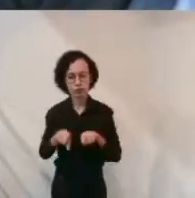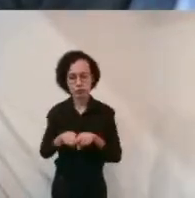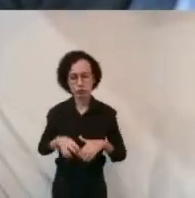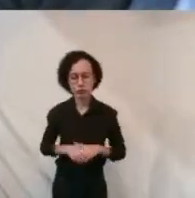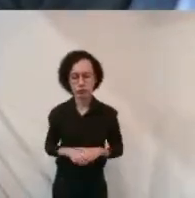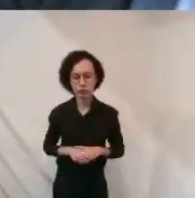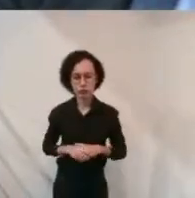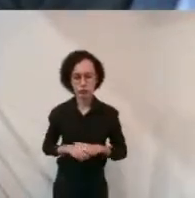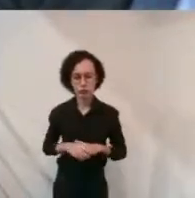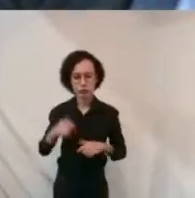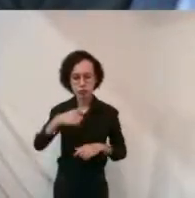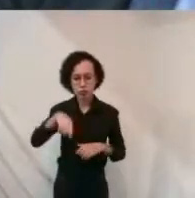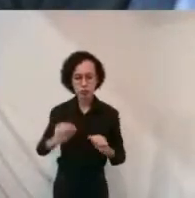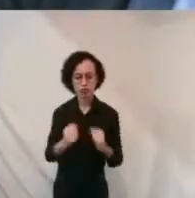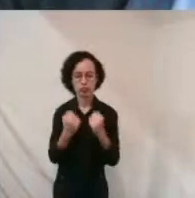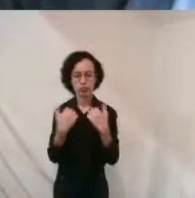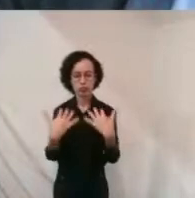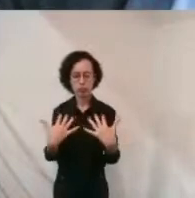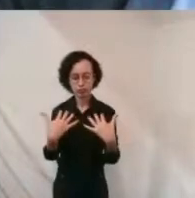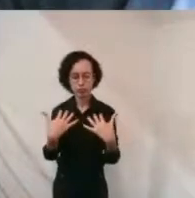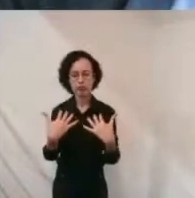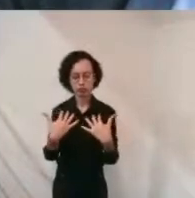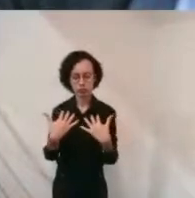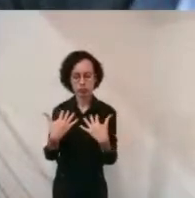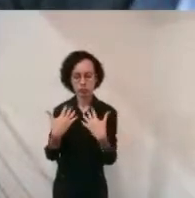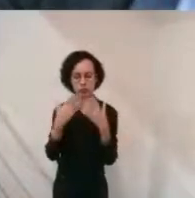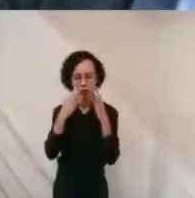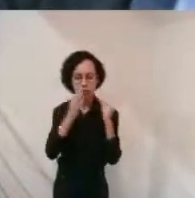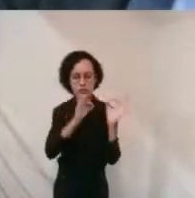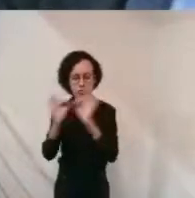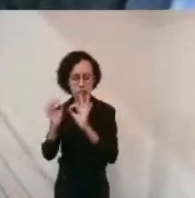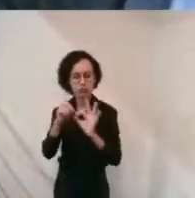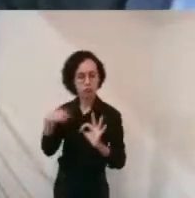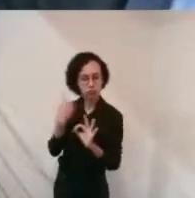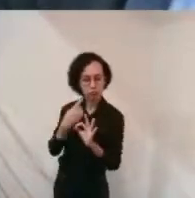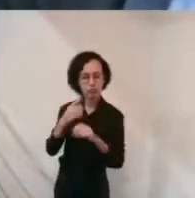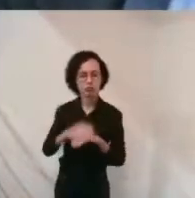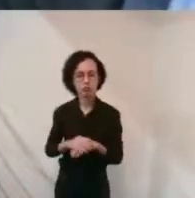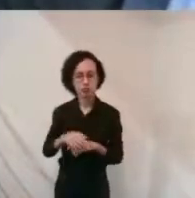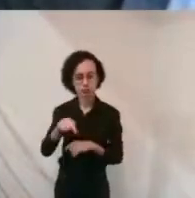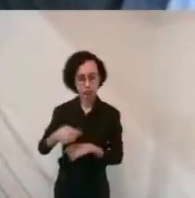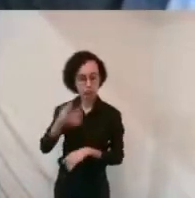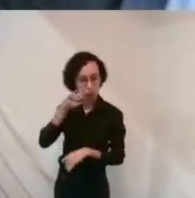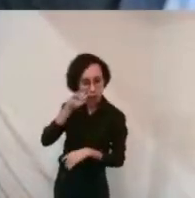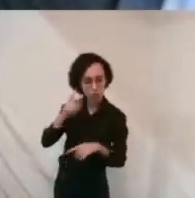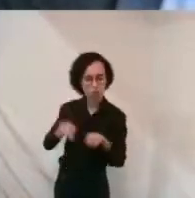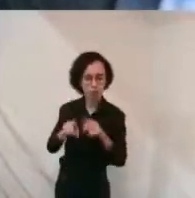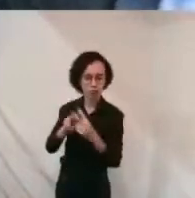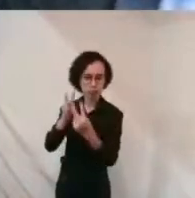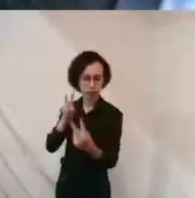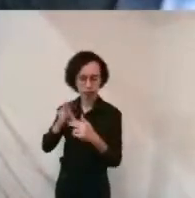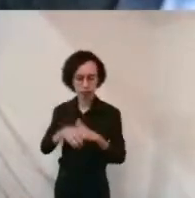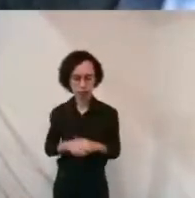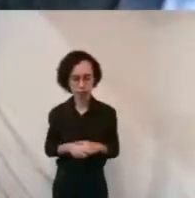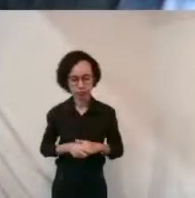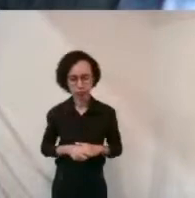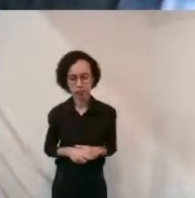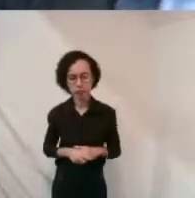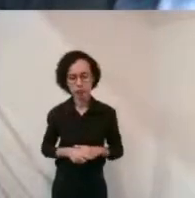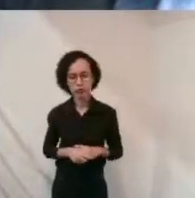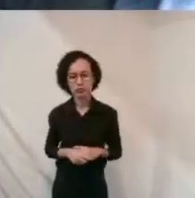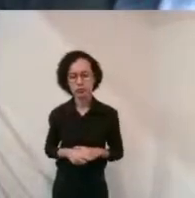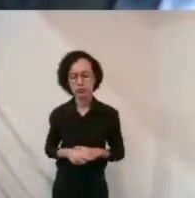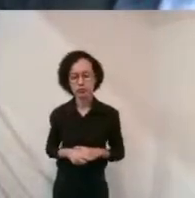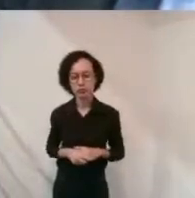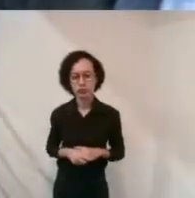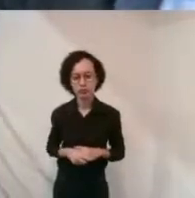o público que nos assiste presencialmente aqui no auditório e também virtualmente. Minhas palavras